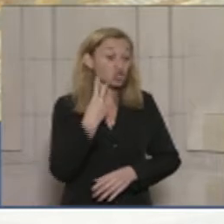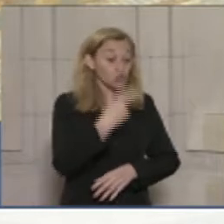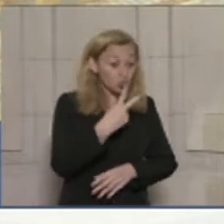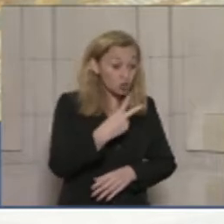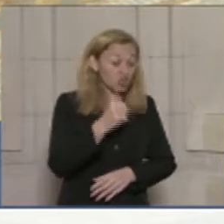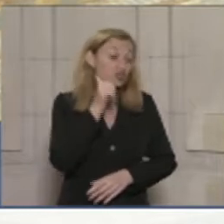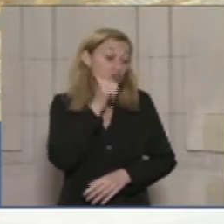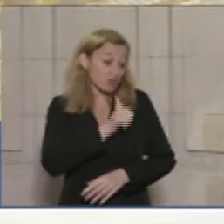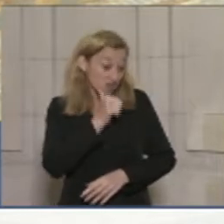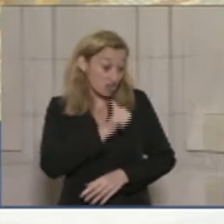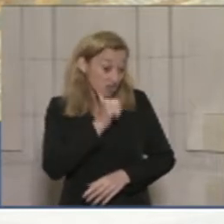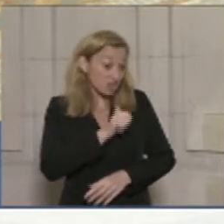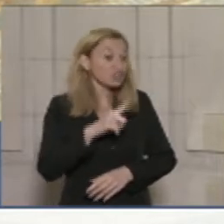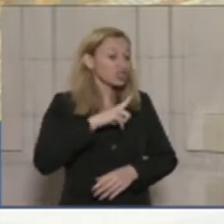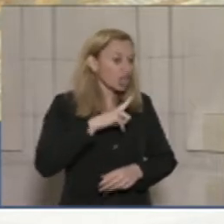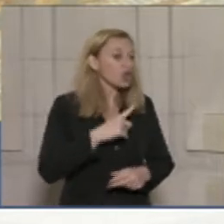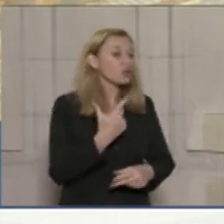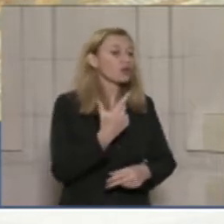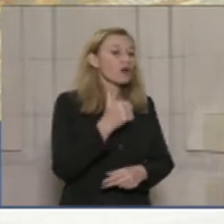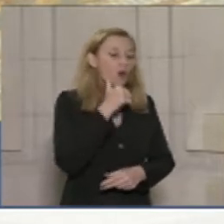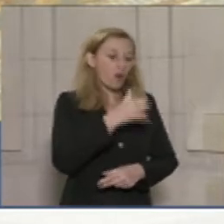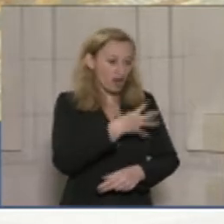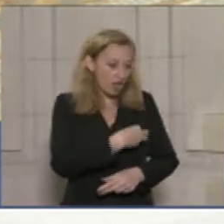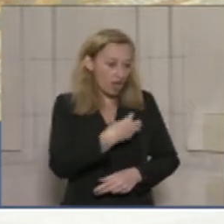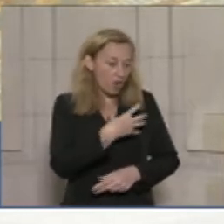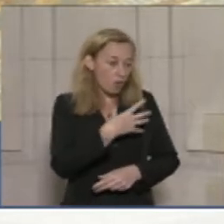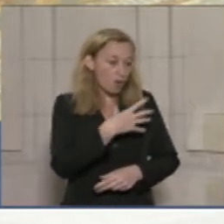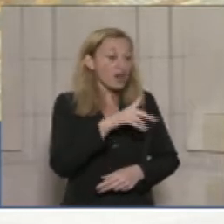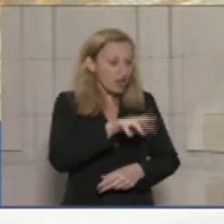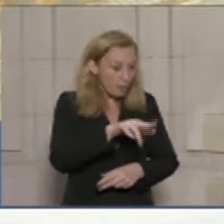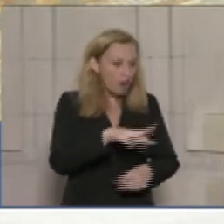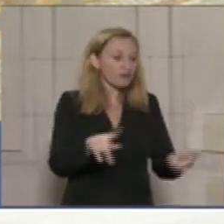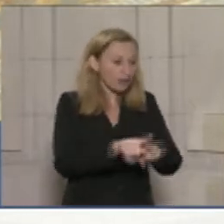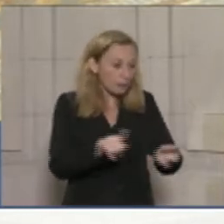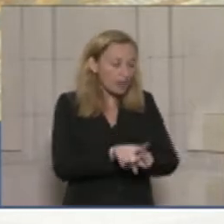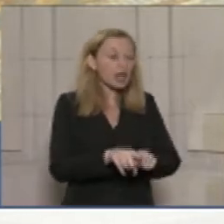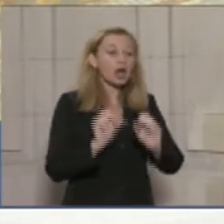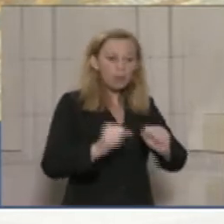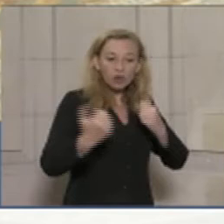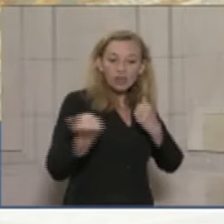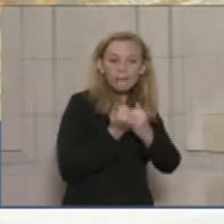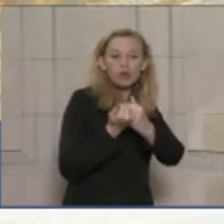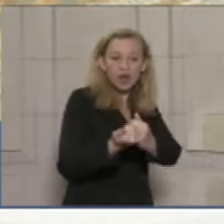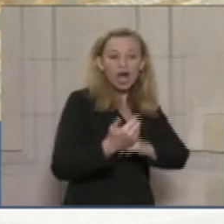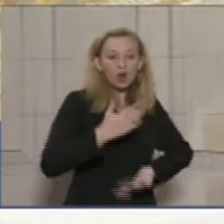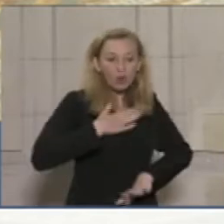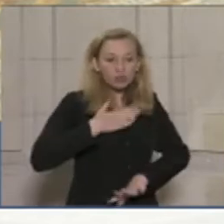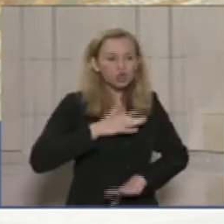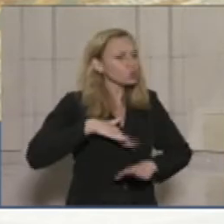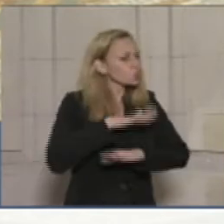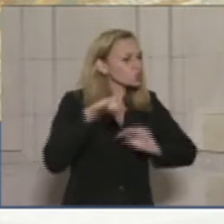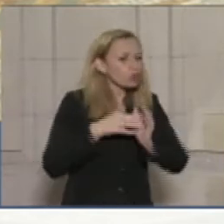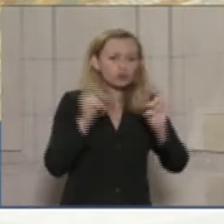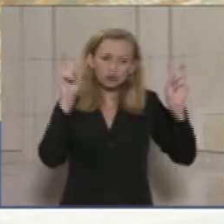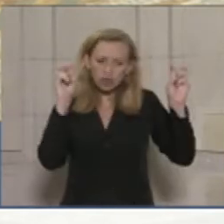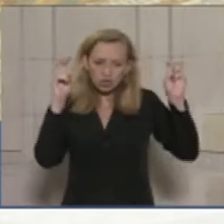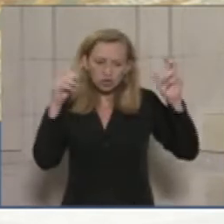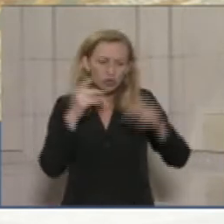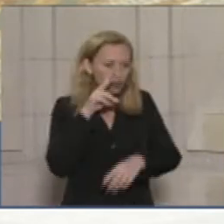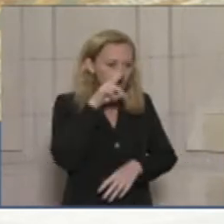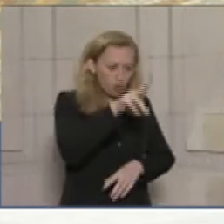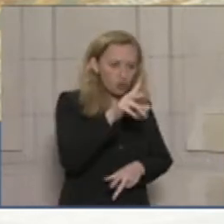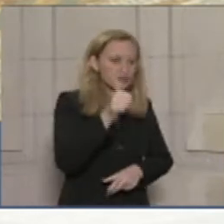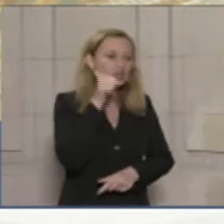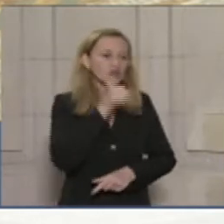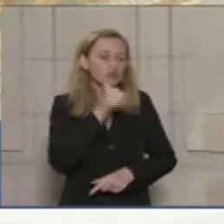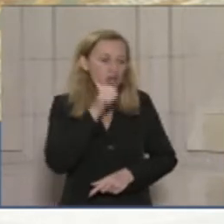então a senhora pode sempre contar com o nosso apoio aqui nessa casa, em todas as matérias na questão do fortalecimento das